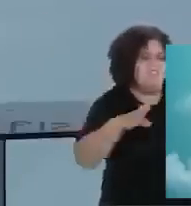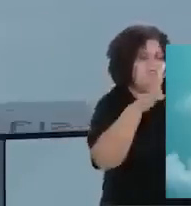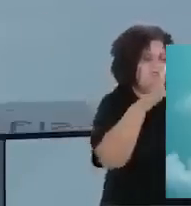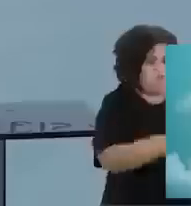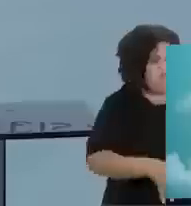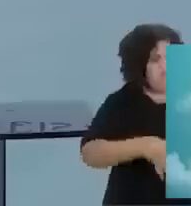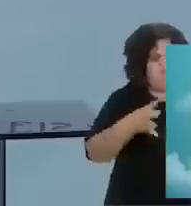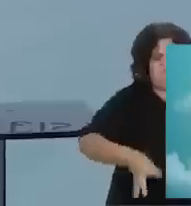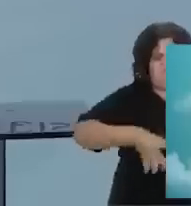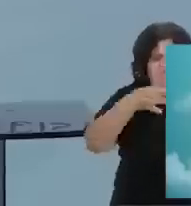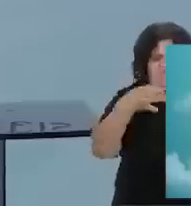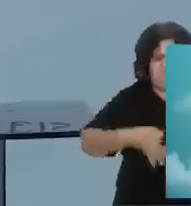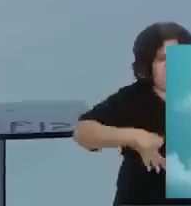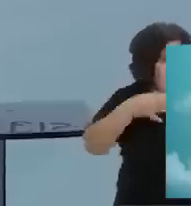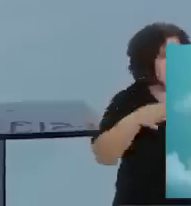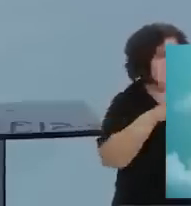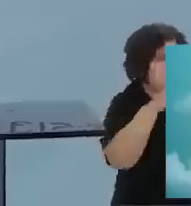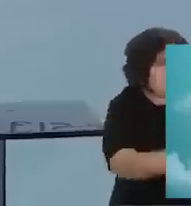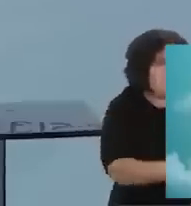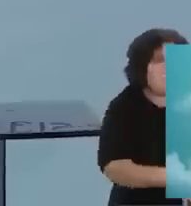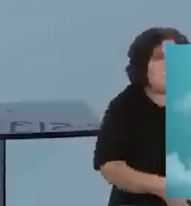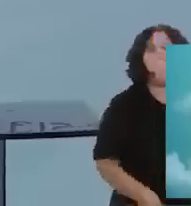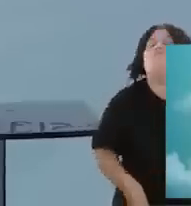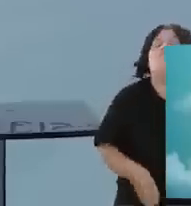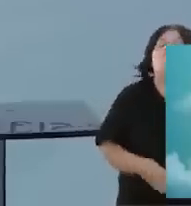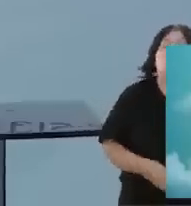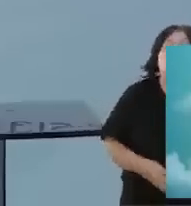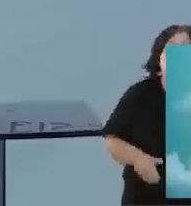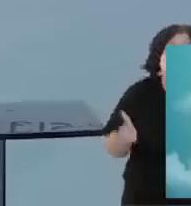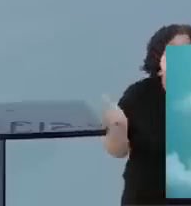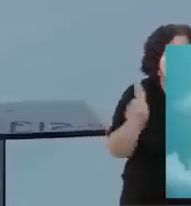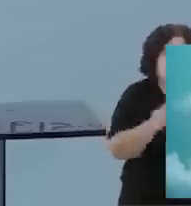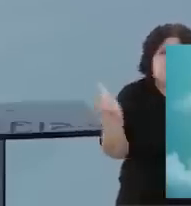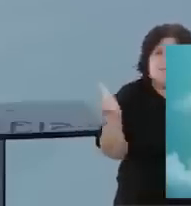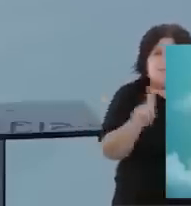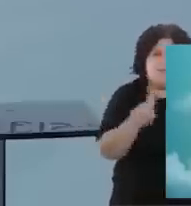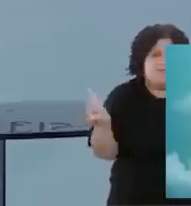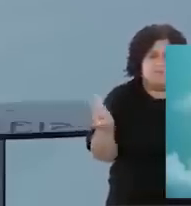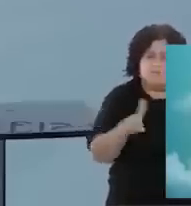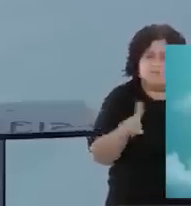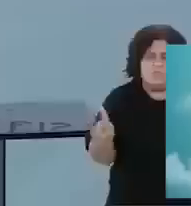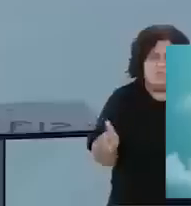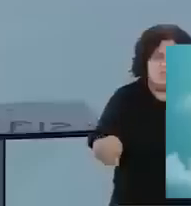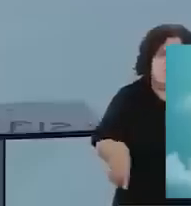E não só julgar, às vezes a condenar. Esse não é o nosso papel.